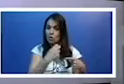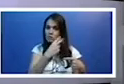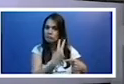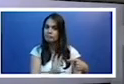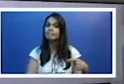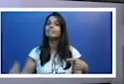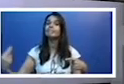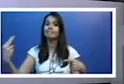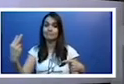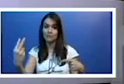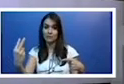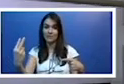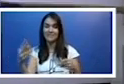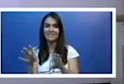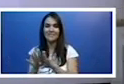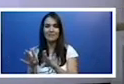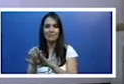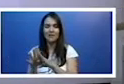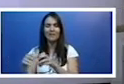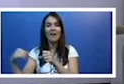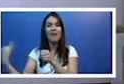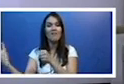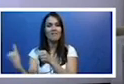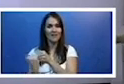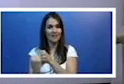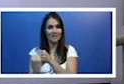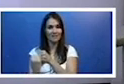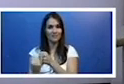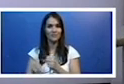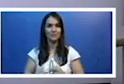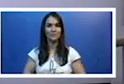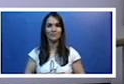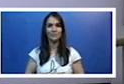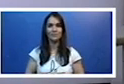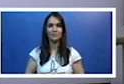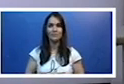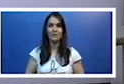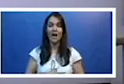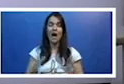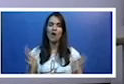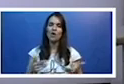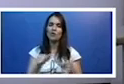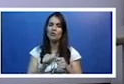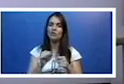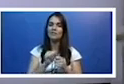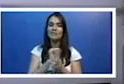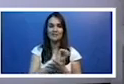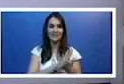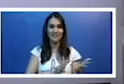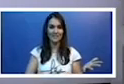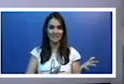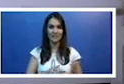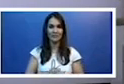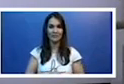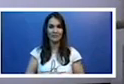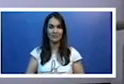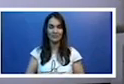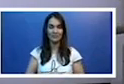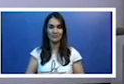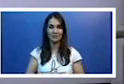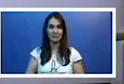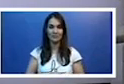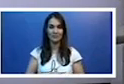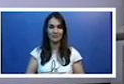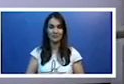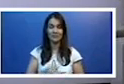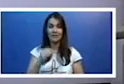do cátion zinco. Vamos fazer aqui o exercício, o passo a passo aqui. Aqui nós temos o hidróxido de